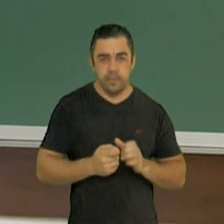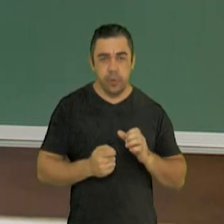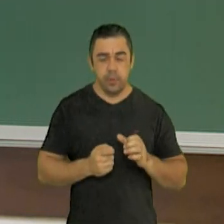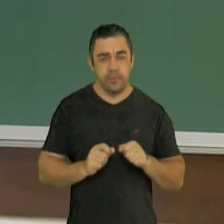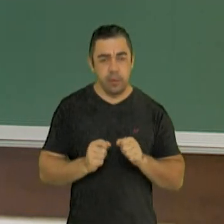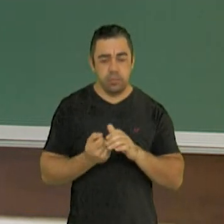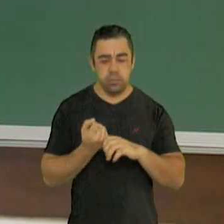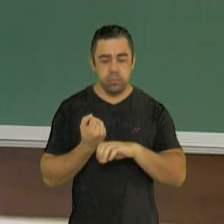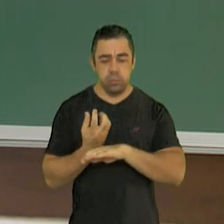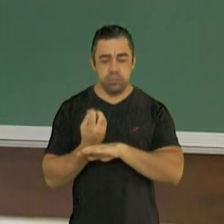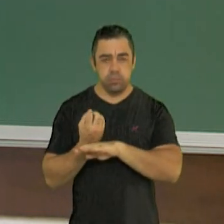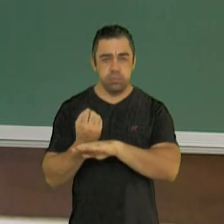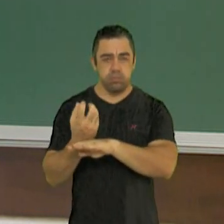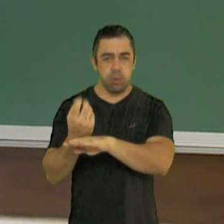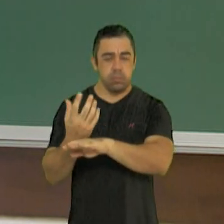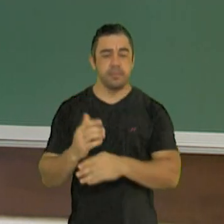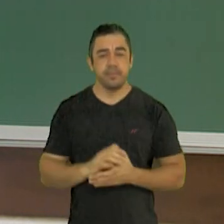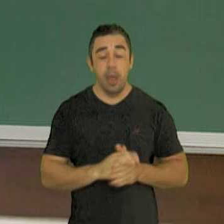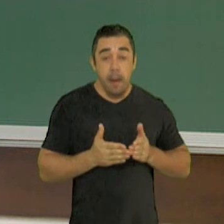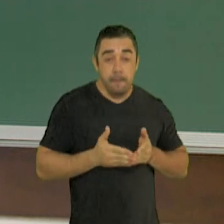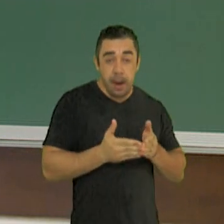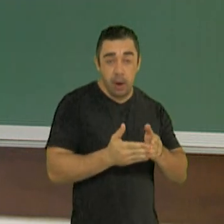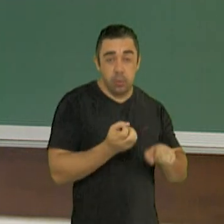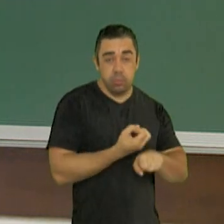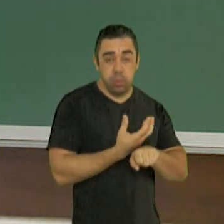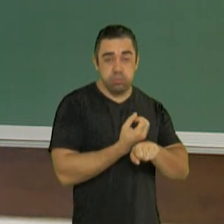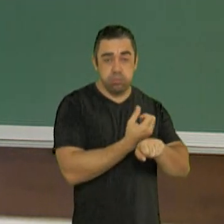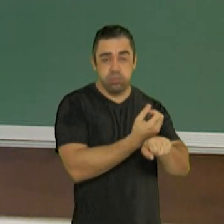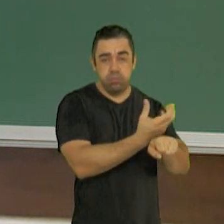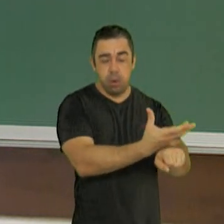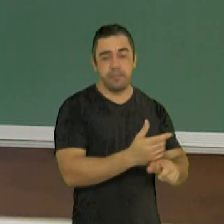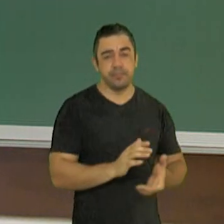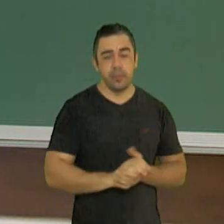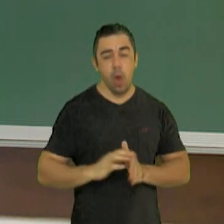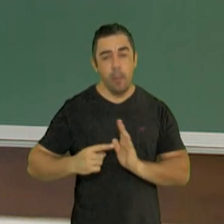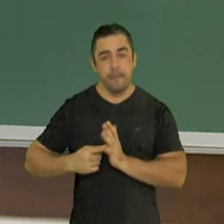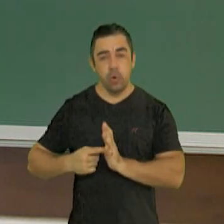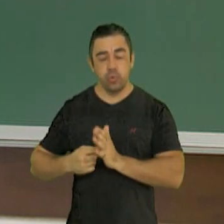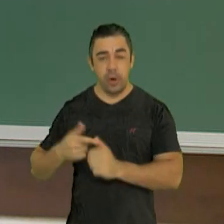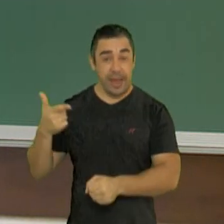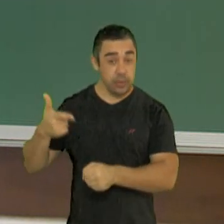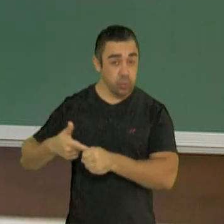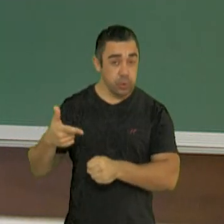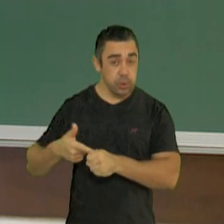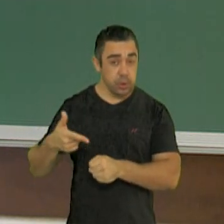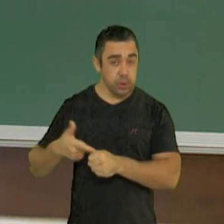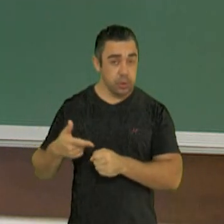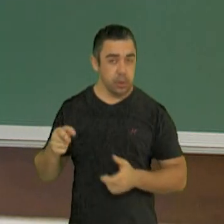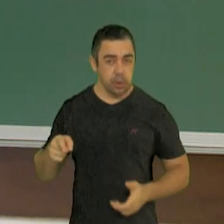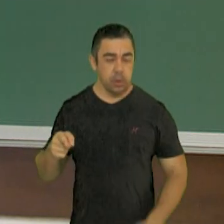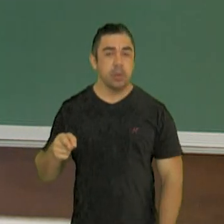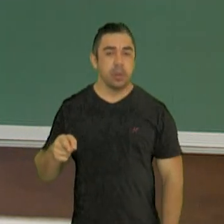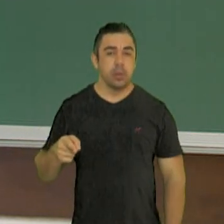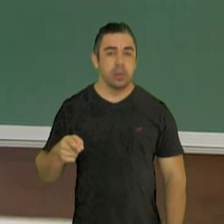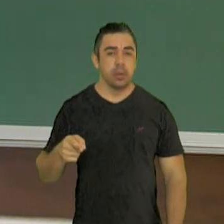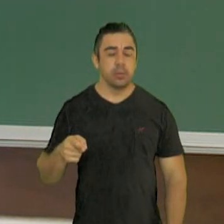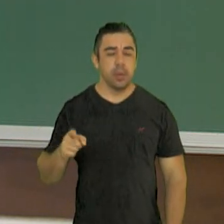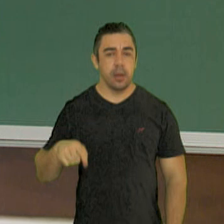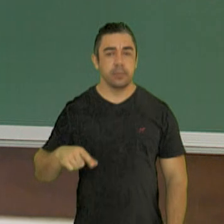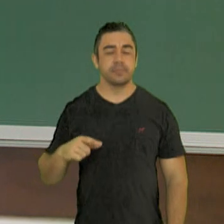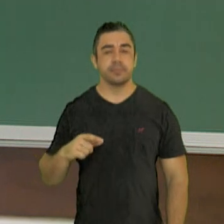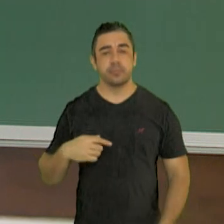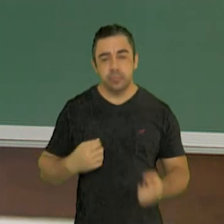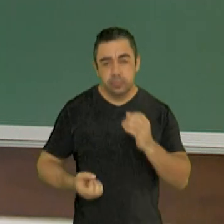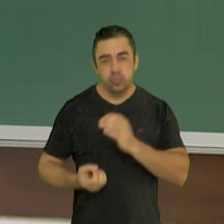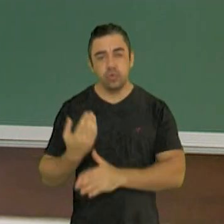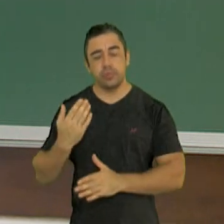pessoas, barco a vapor, o surgimento do motor a combustão, por exemplo, né, os motores já de explosão, aí surgem já os primeiros